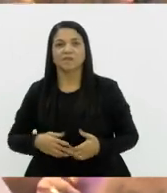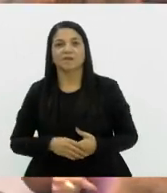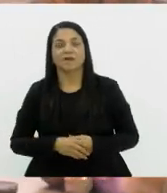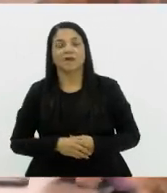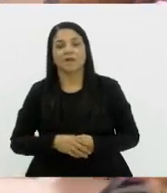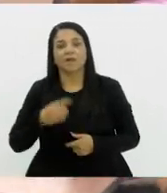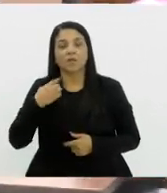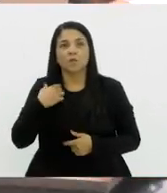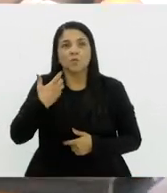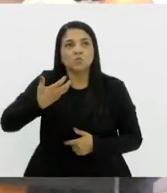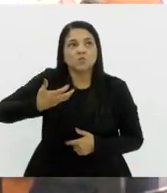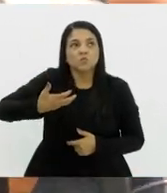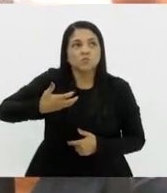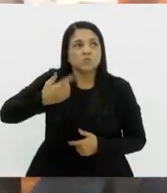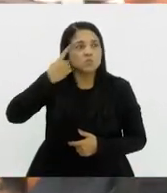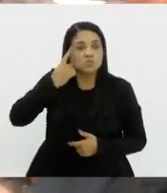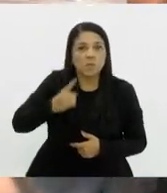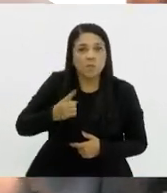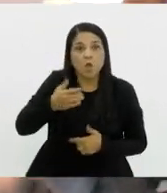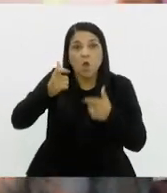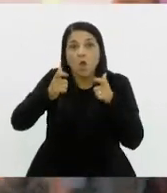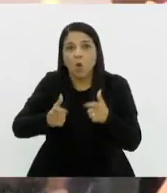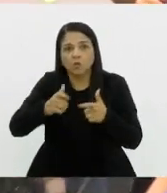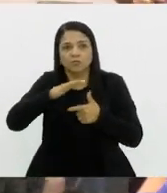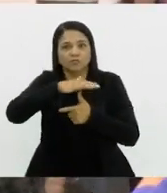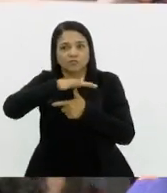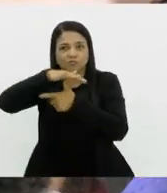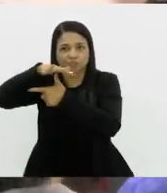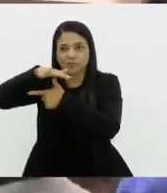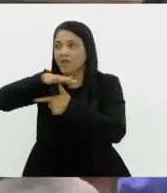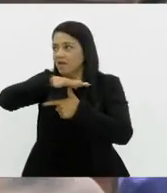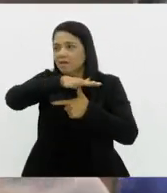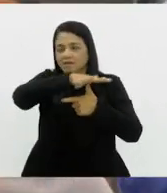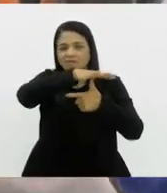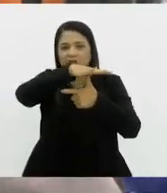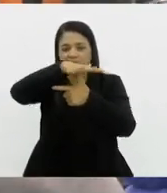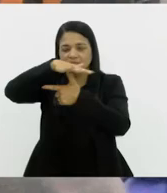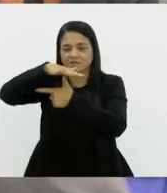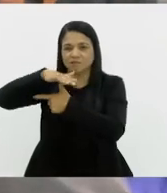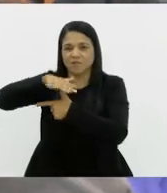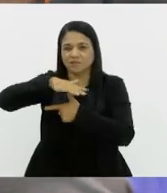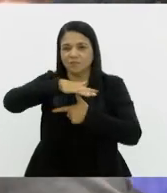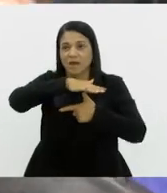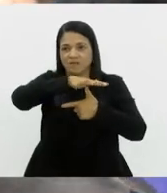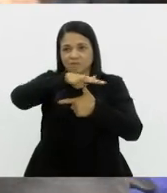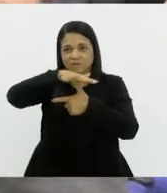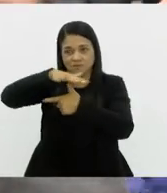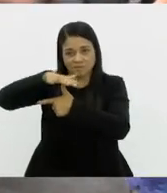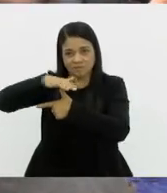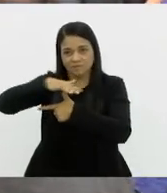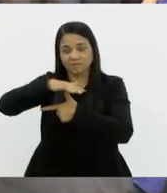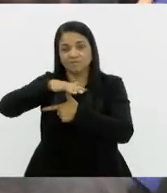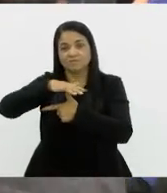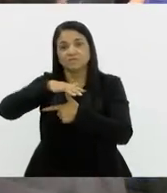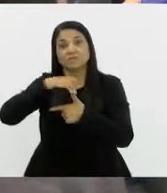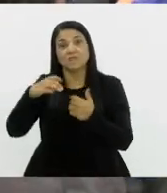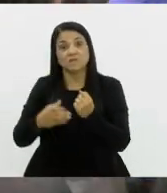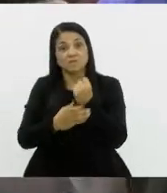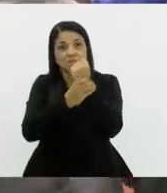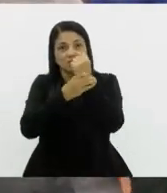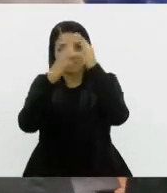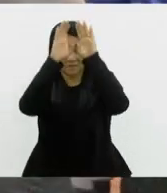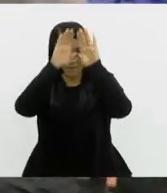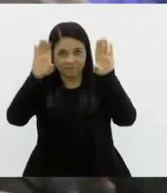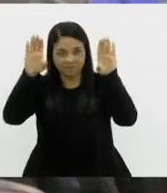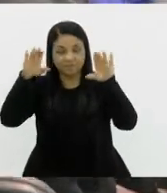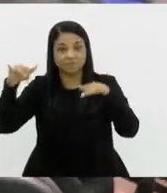saber aonde estão as aeronaves, me parece que é inviável garantir a segurança do espaço aéreo, já